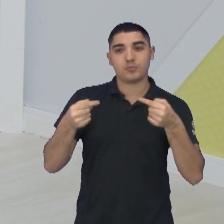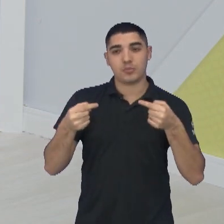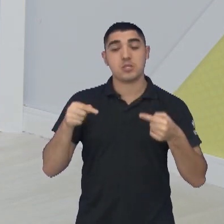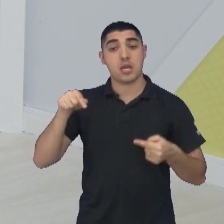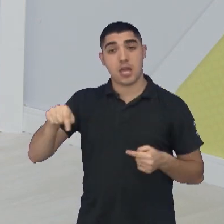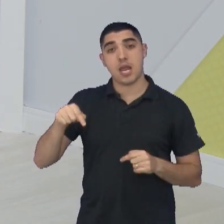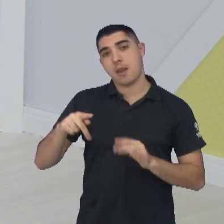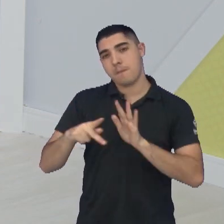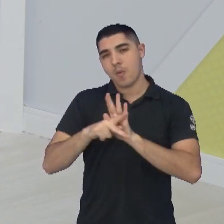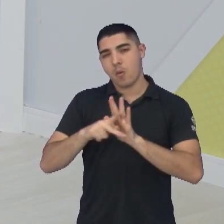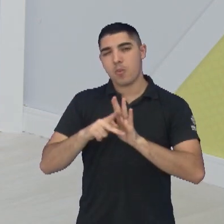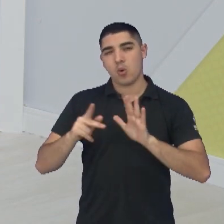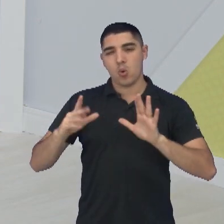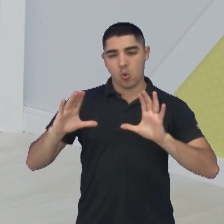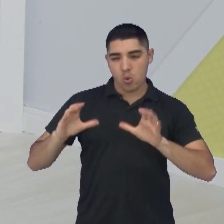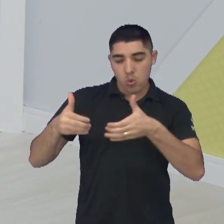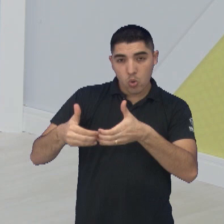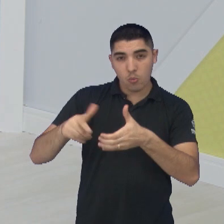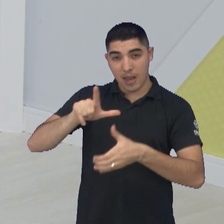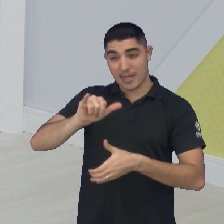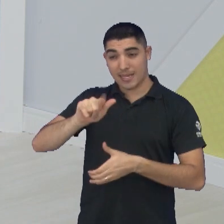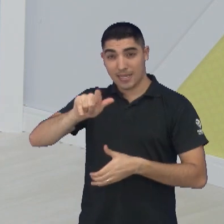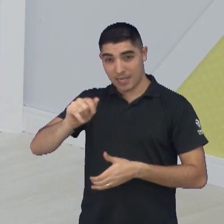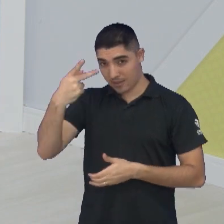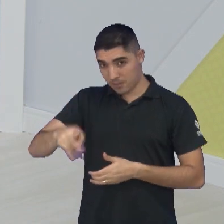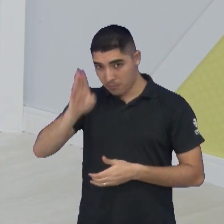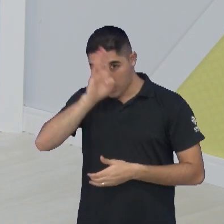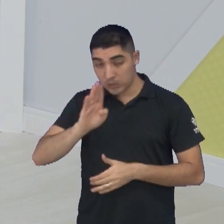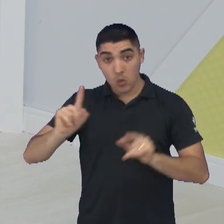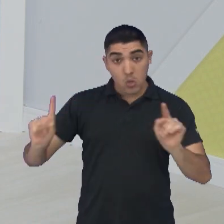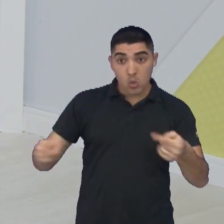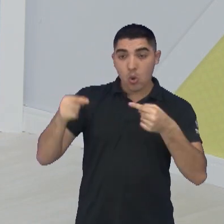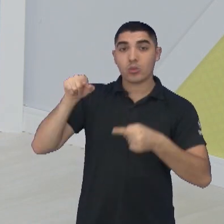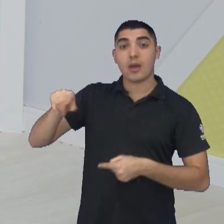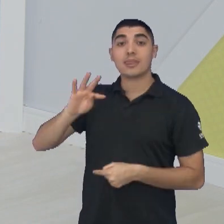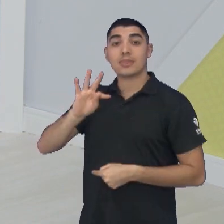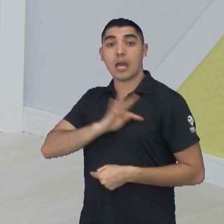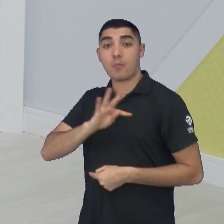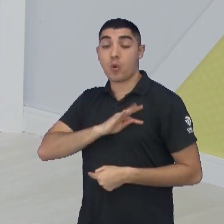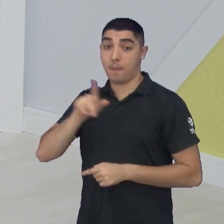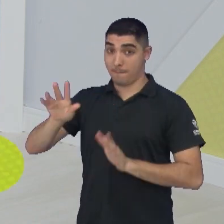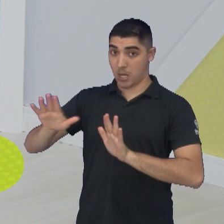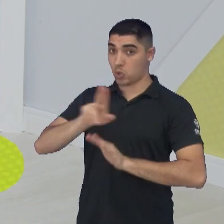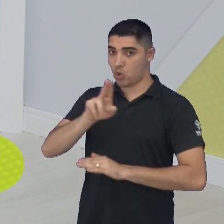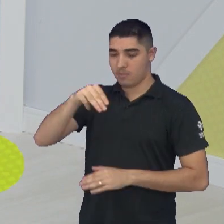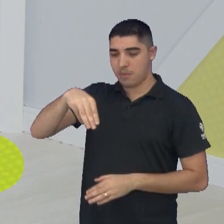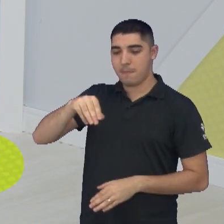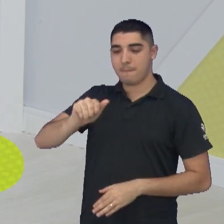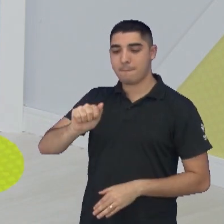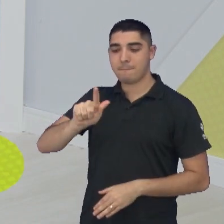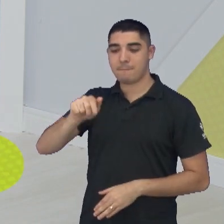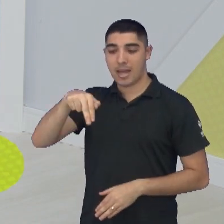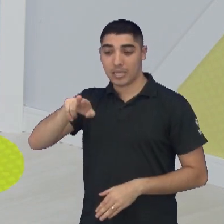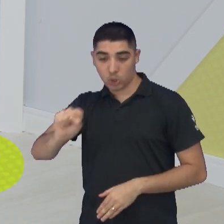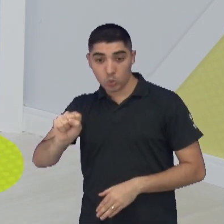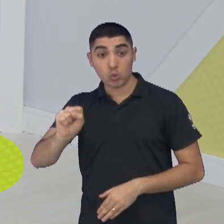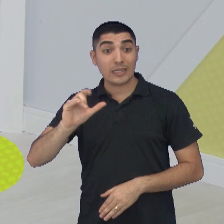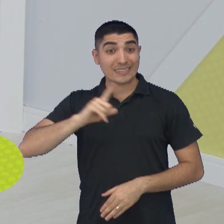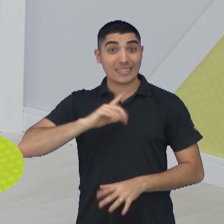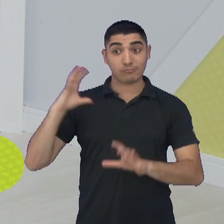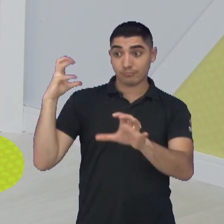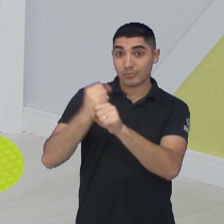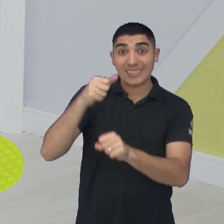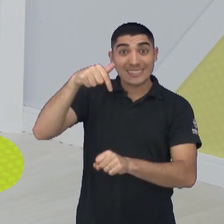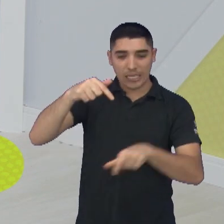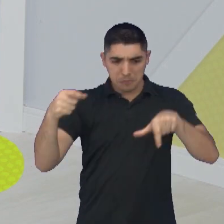da fase de classificação da Liga Nacional contra as líderes do Taboão em uma partida com sete gols e duas viradas no placar